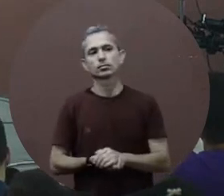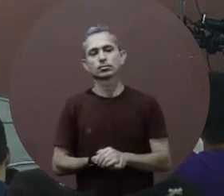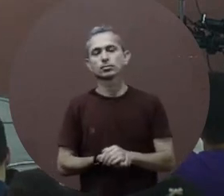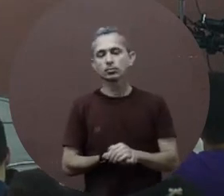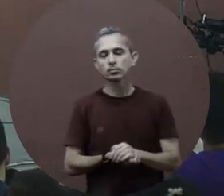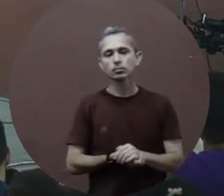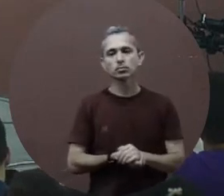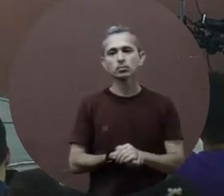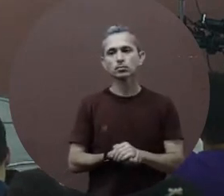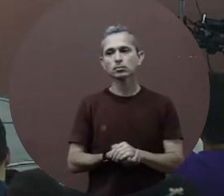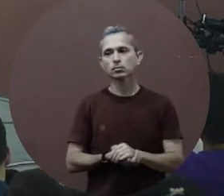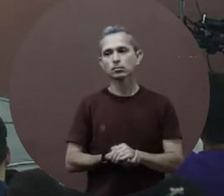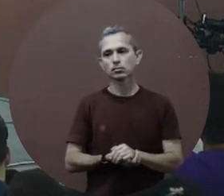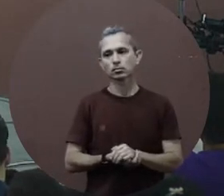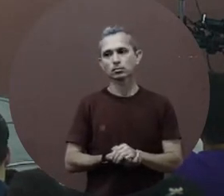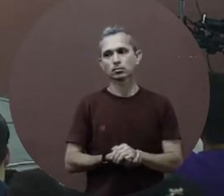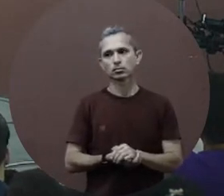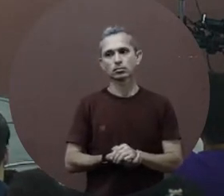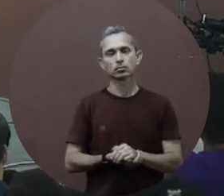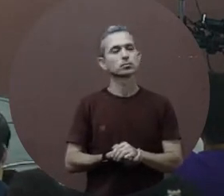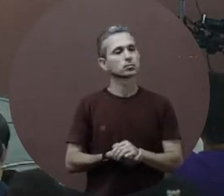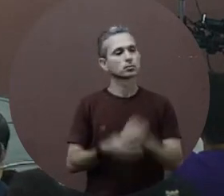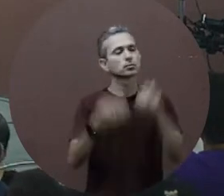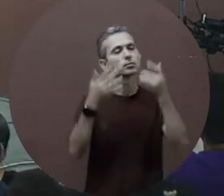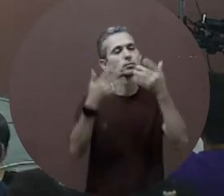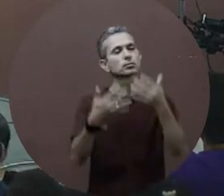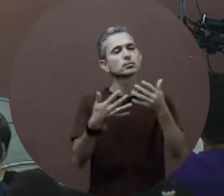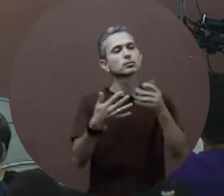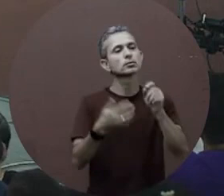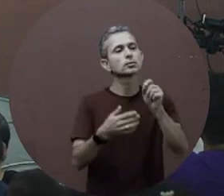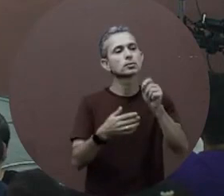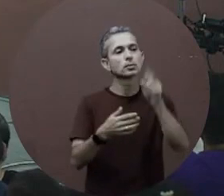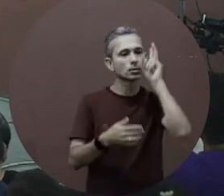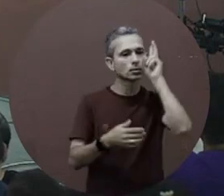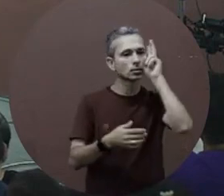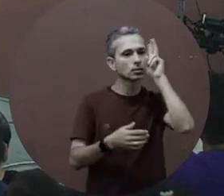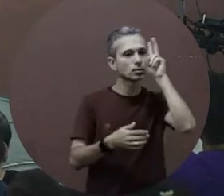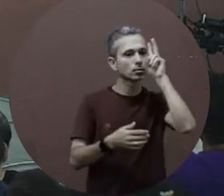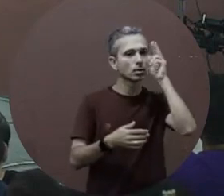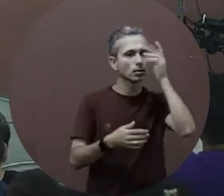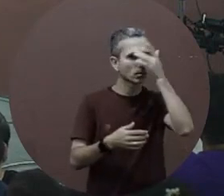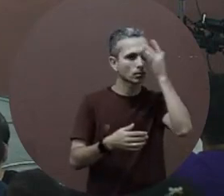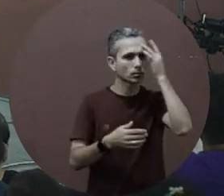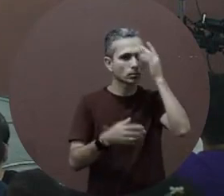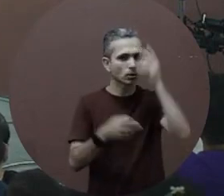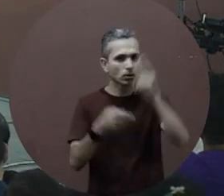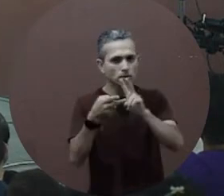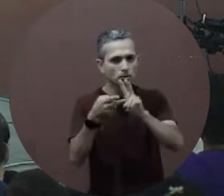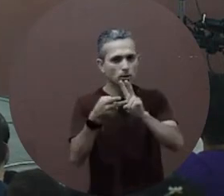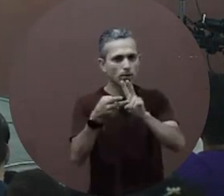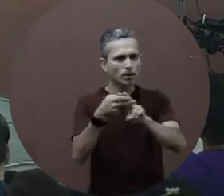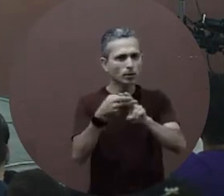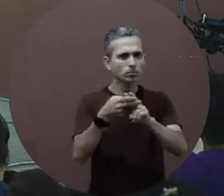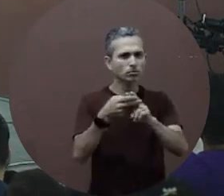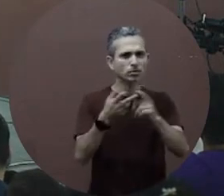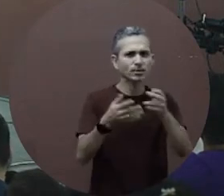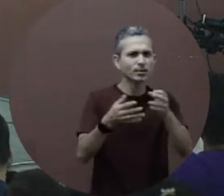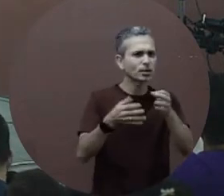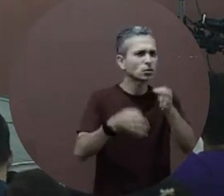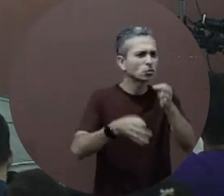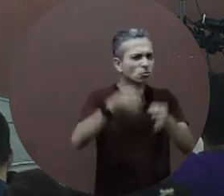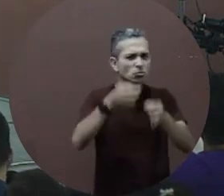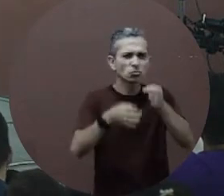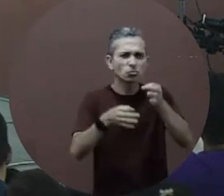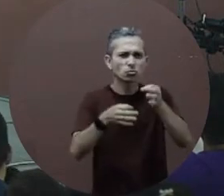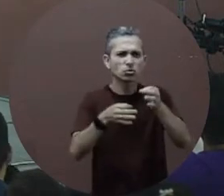né? Ele está dizendo aqui que você lembre-se daqueles que são presos injustamente. Lembre-se daqueles que podem talvez